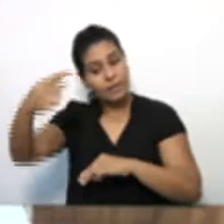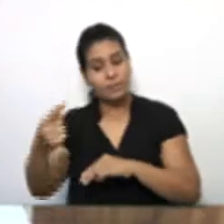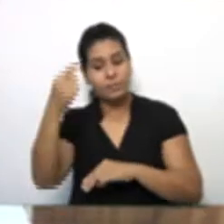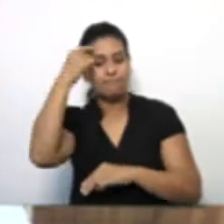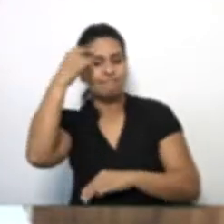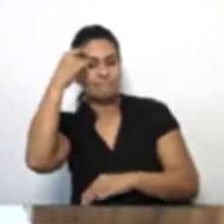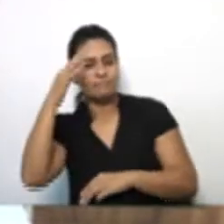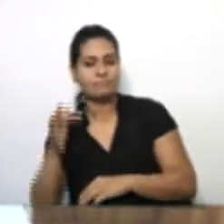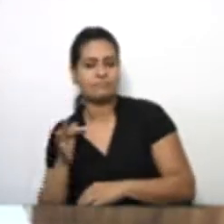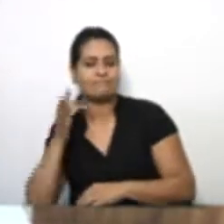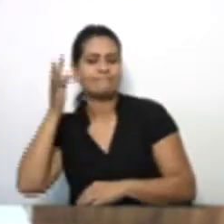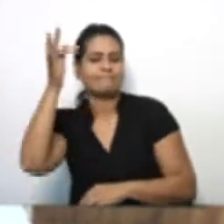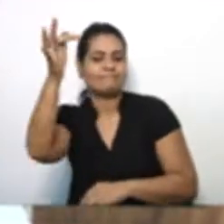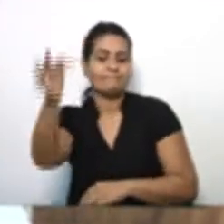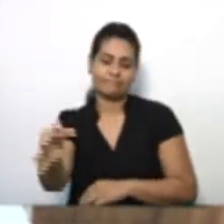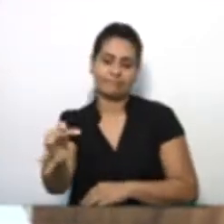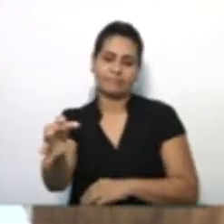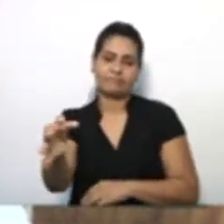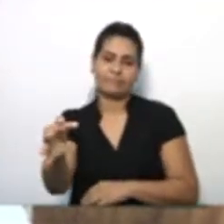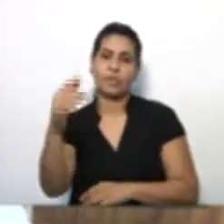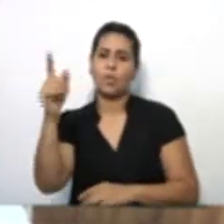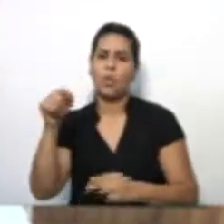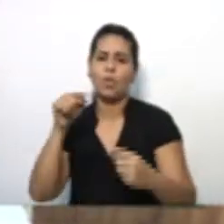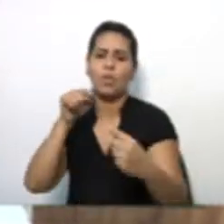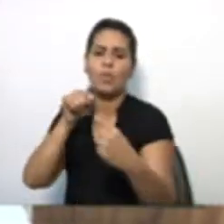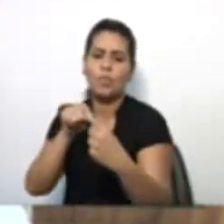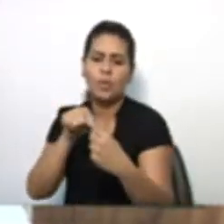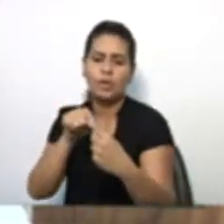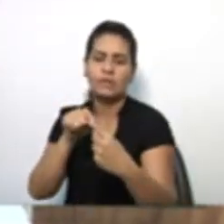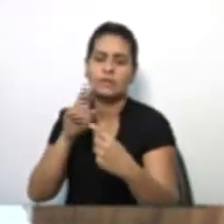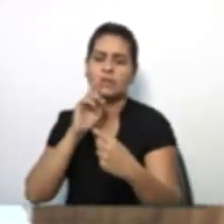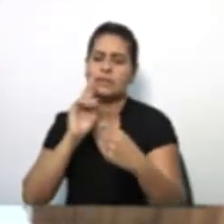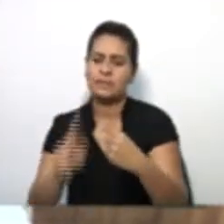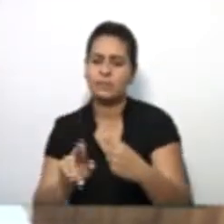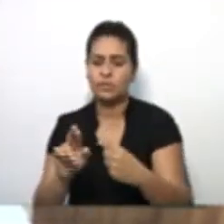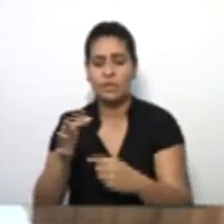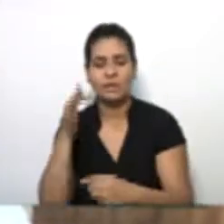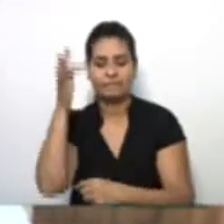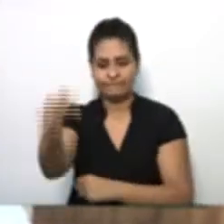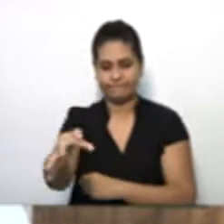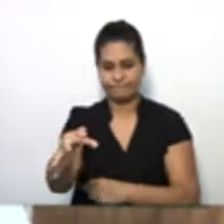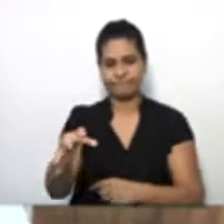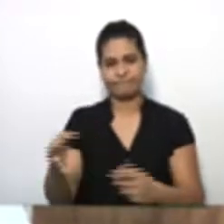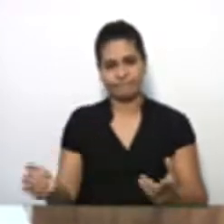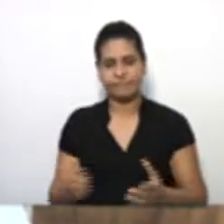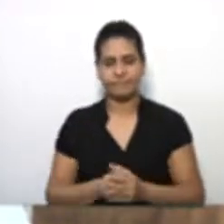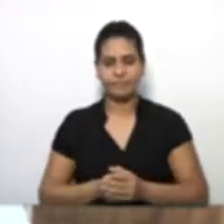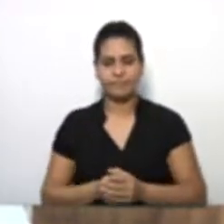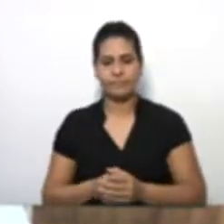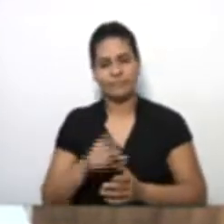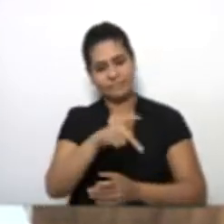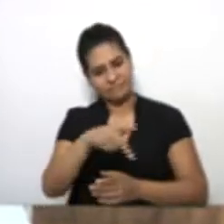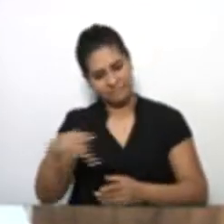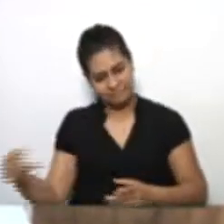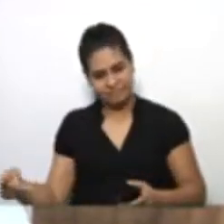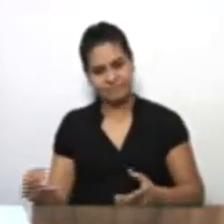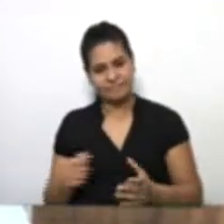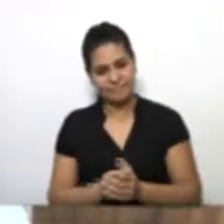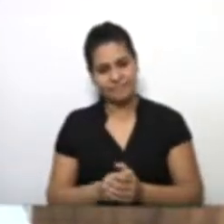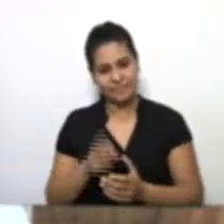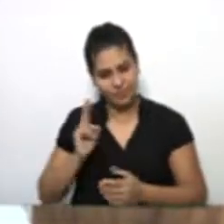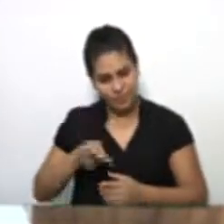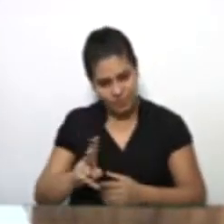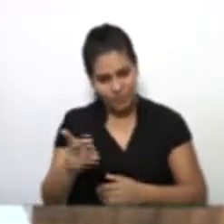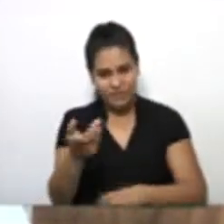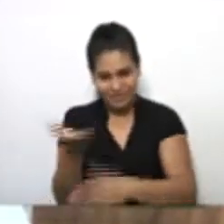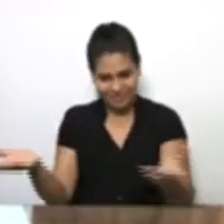atingir objetivos, né, e metas, que seriam o quê? Os resultados que a gente quer alcançar lá no futuro. Professor, então vou continuar